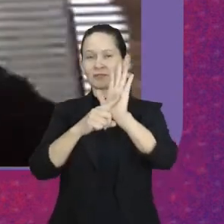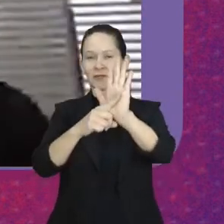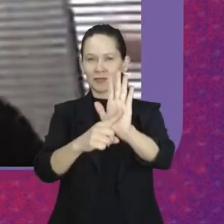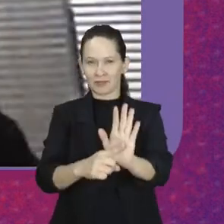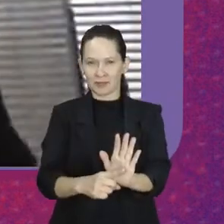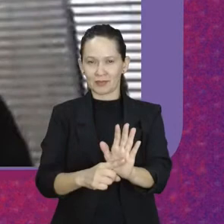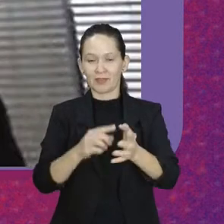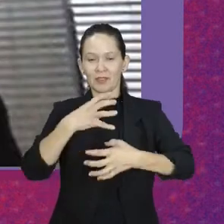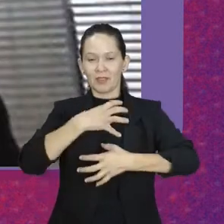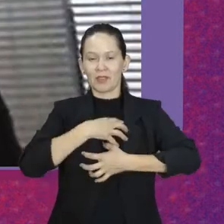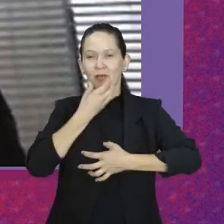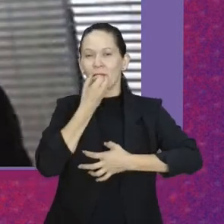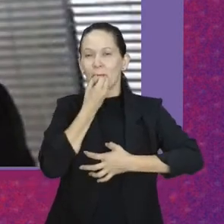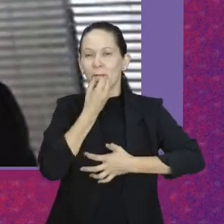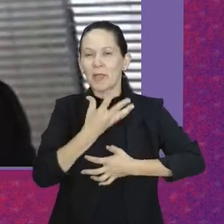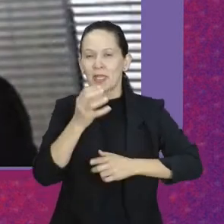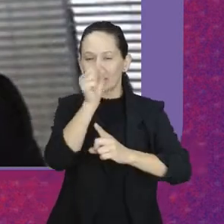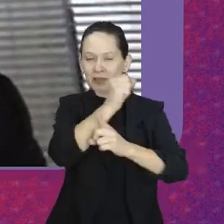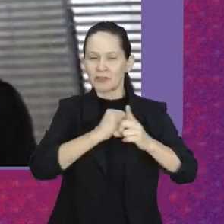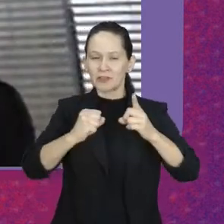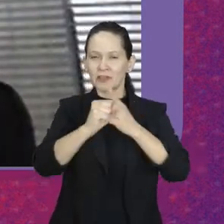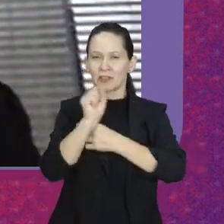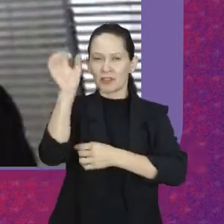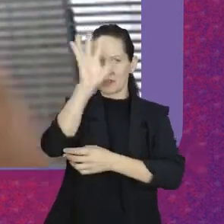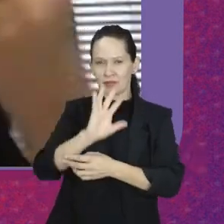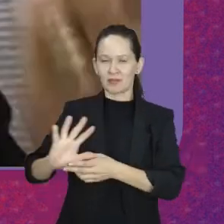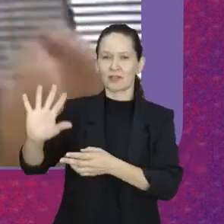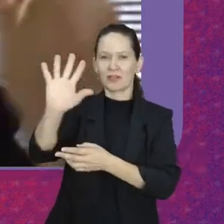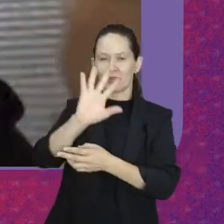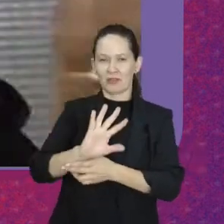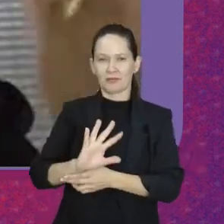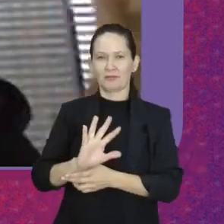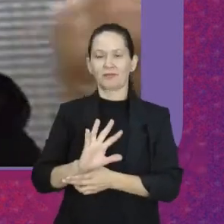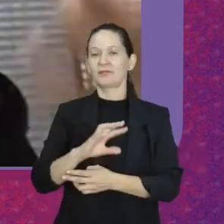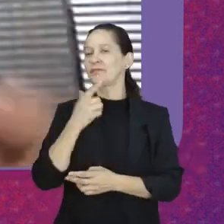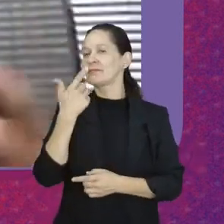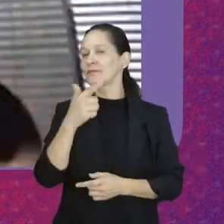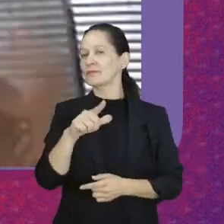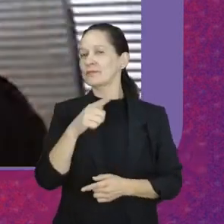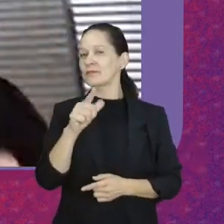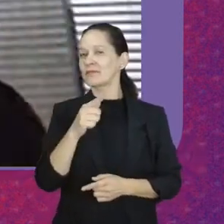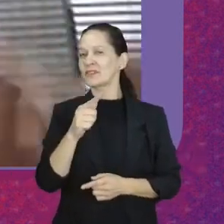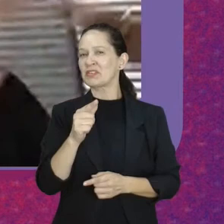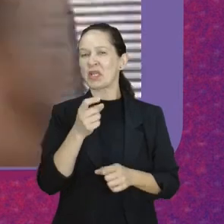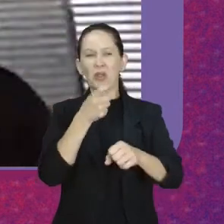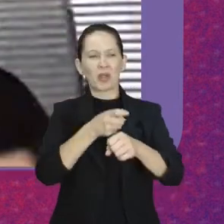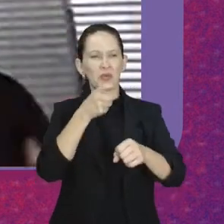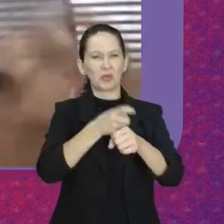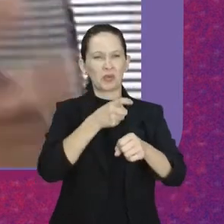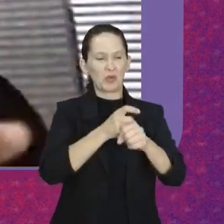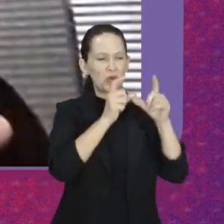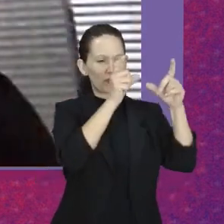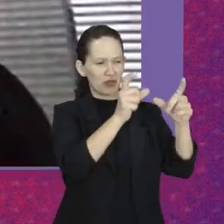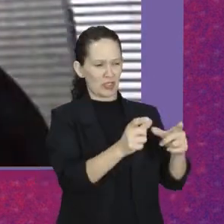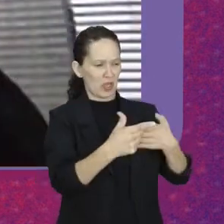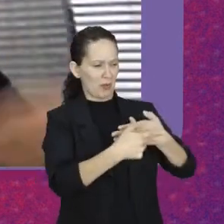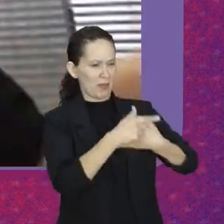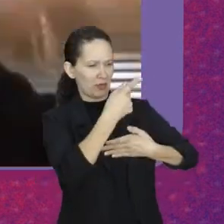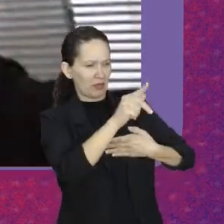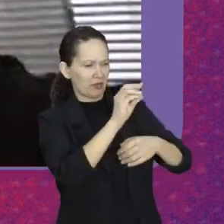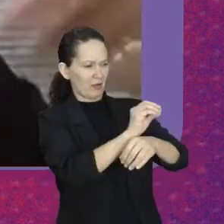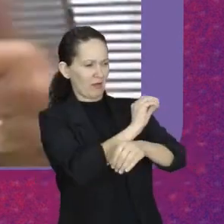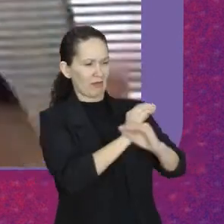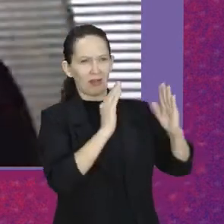do bem-estar, né, de uma maneira geral, e que não esteja, né, cristalizada na figura da mulher,